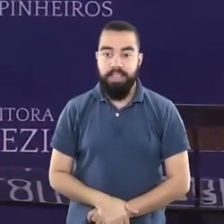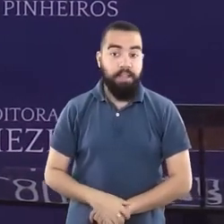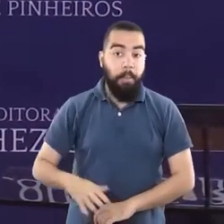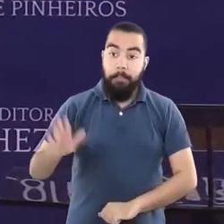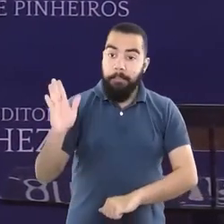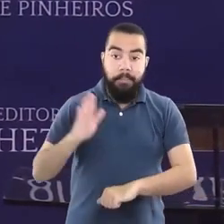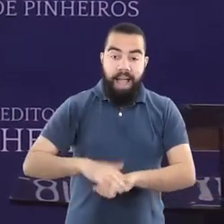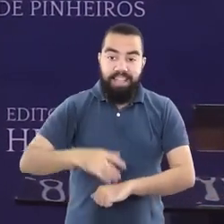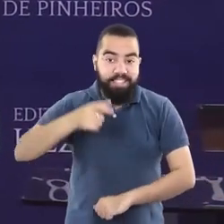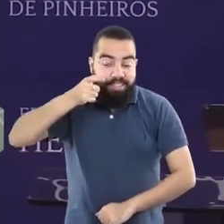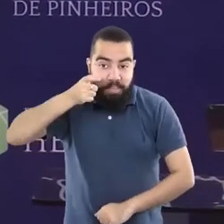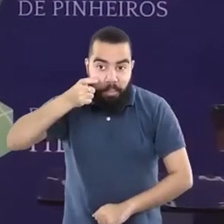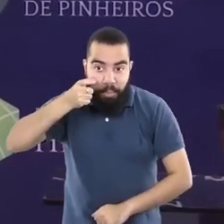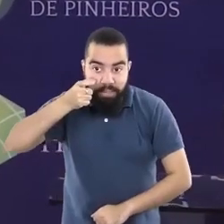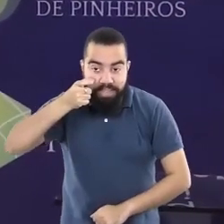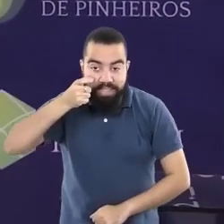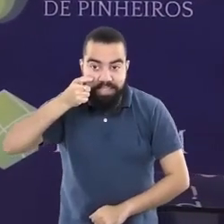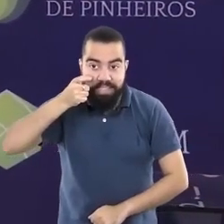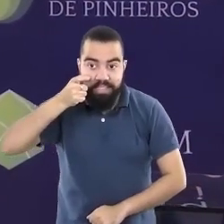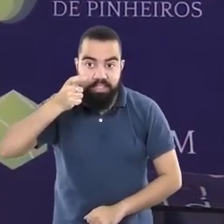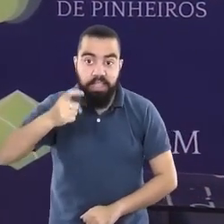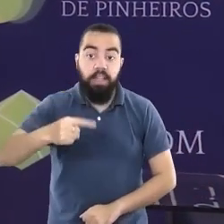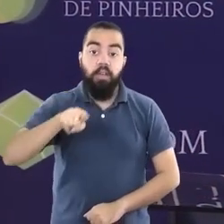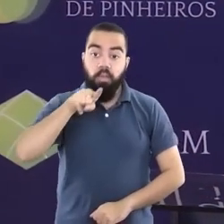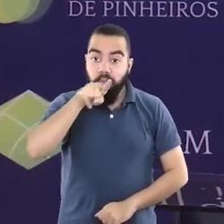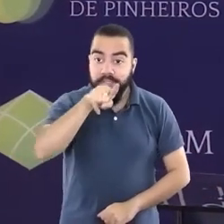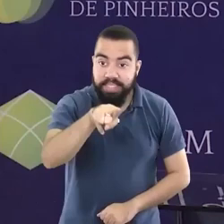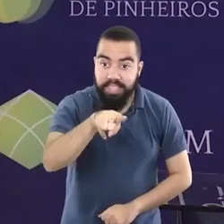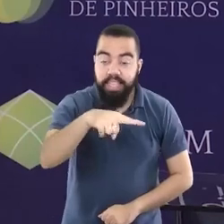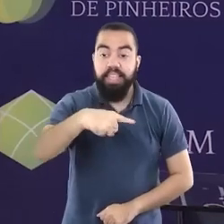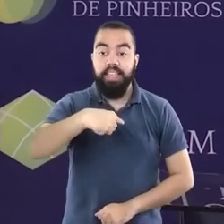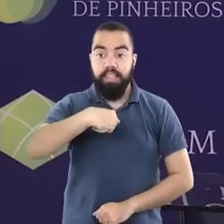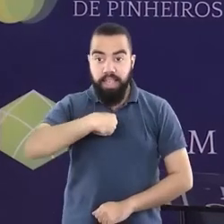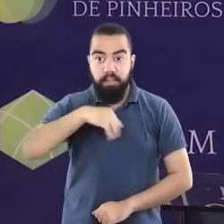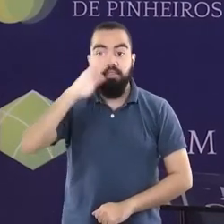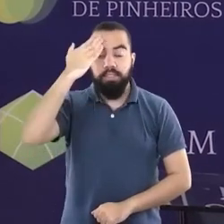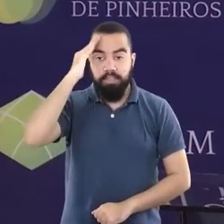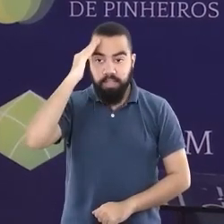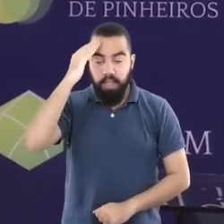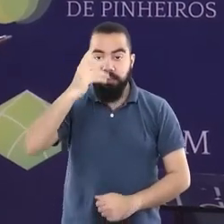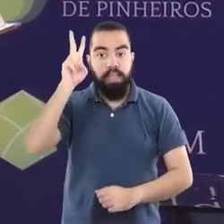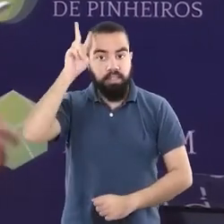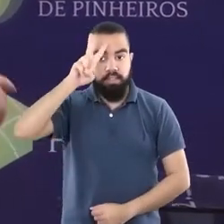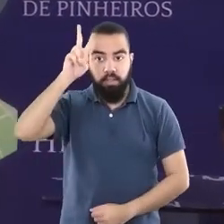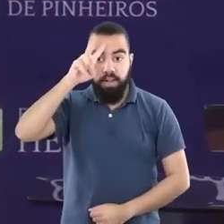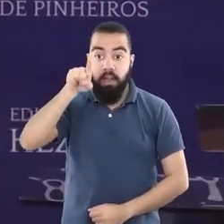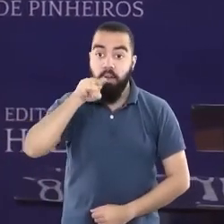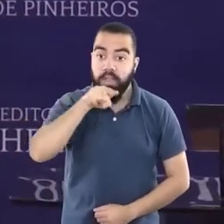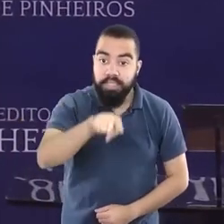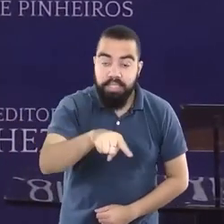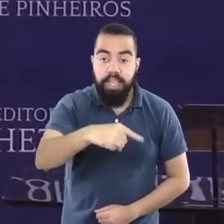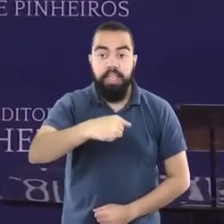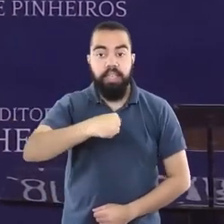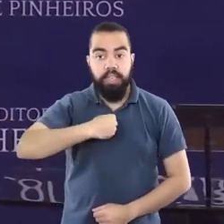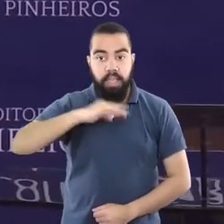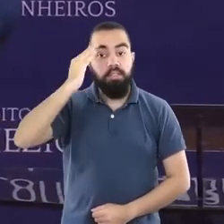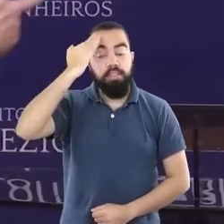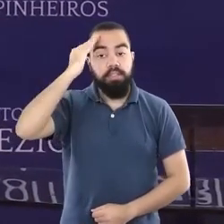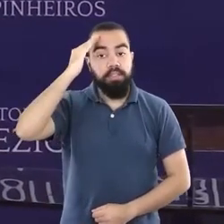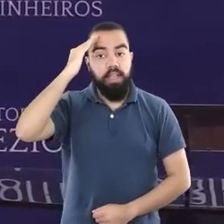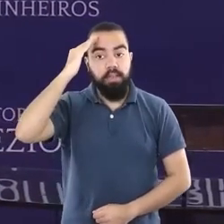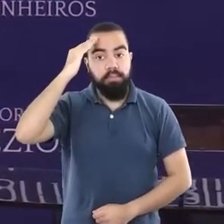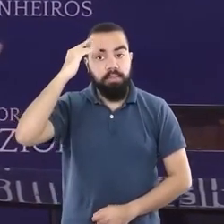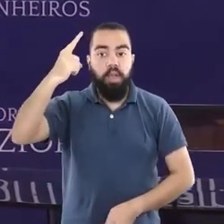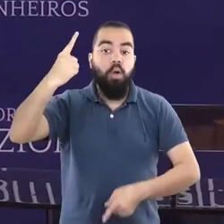fim. Você e eu sabemos o enredo. Você e eu sabemos a trama. Você e eu sabemos todos os